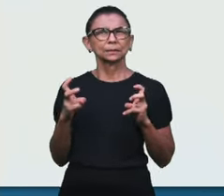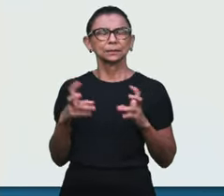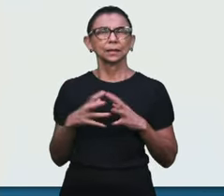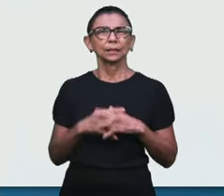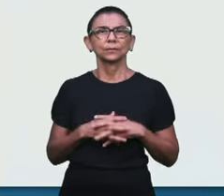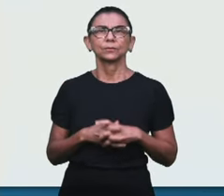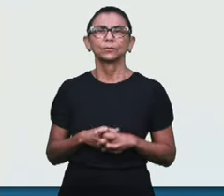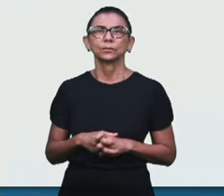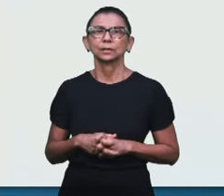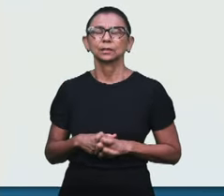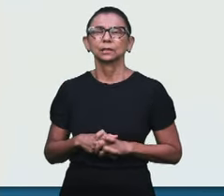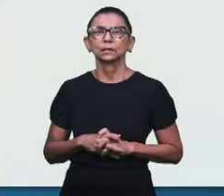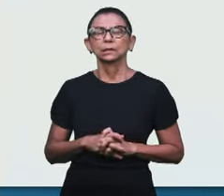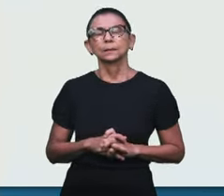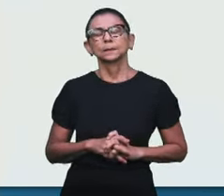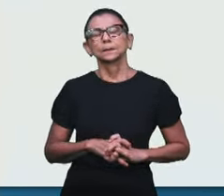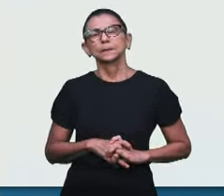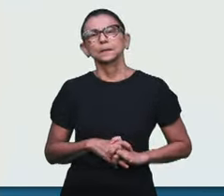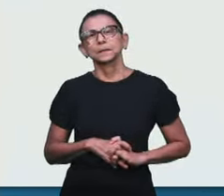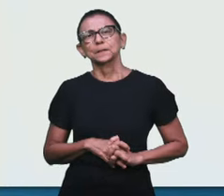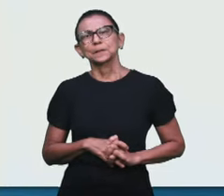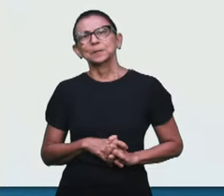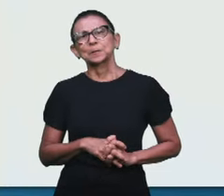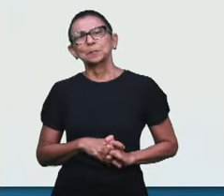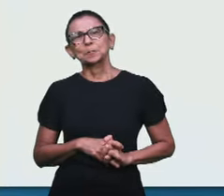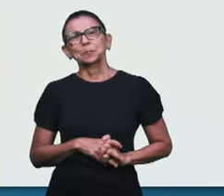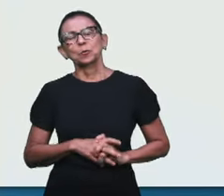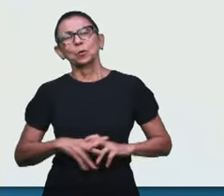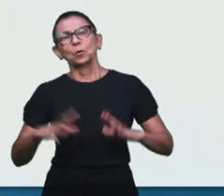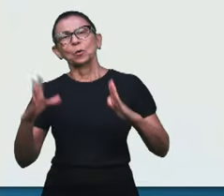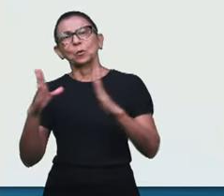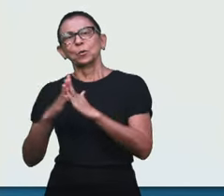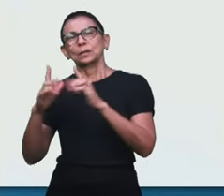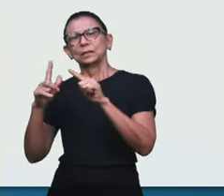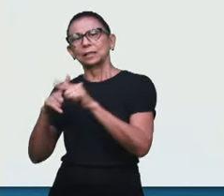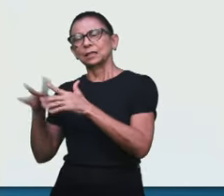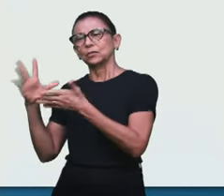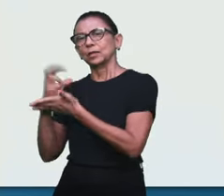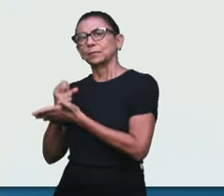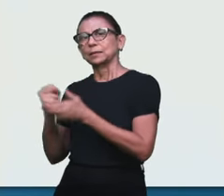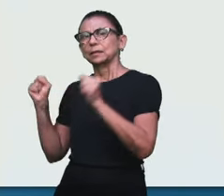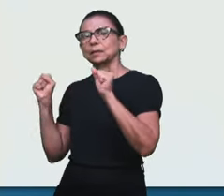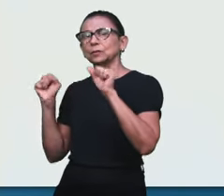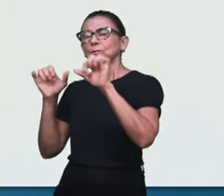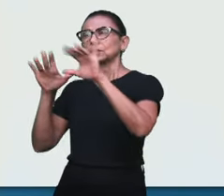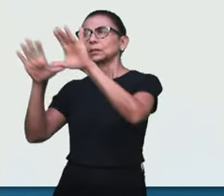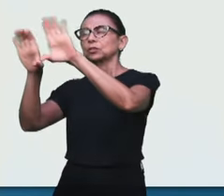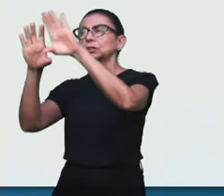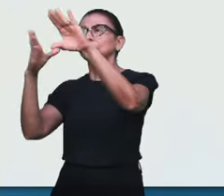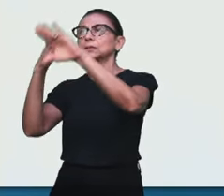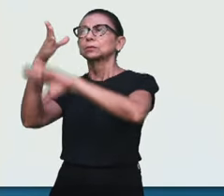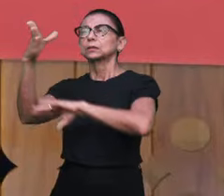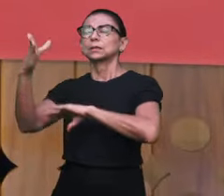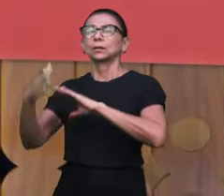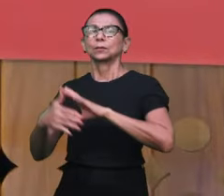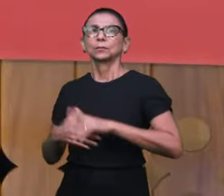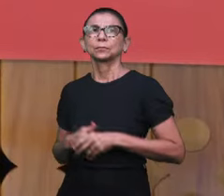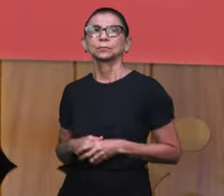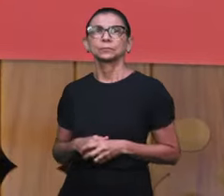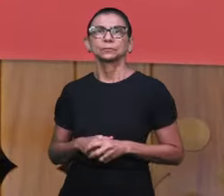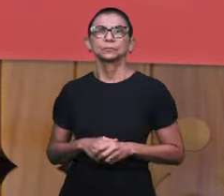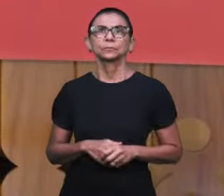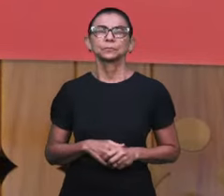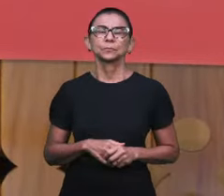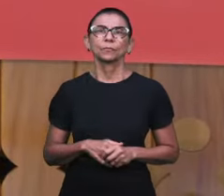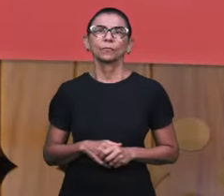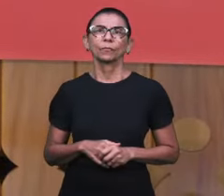igreja será vista na sua chegada na glória eterna. Está tudo aqui, ó. Pronto. Eu recebo aqui, toda semana. Ninguém vai enganar,